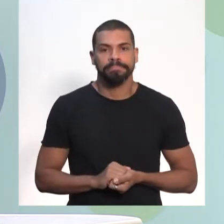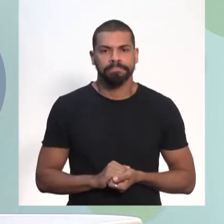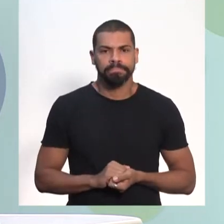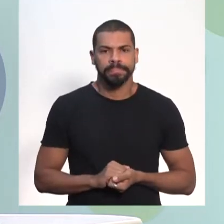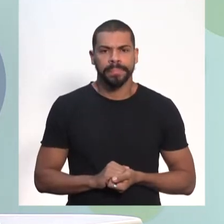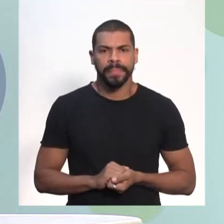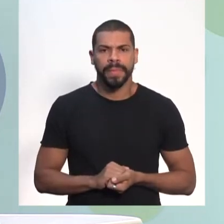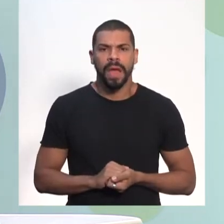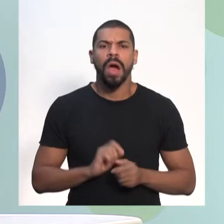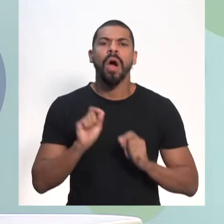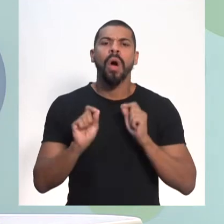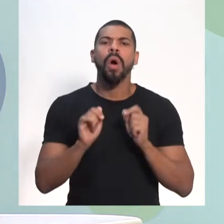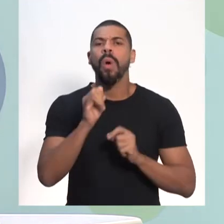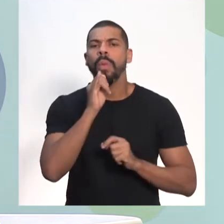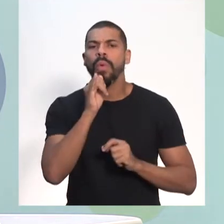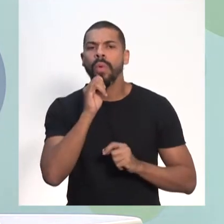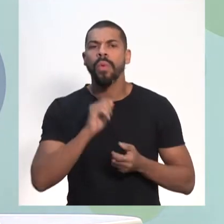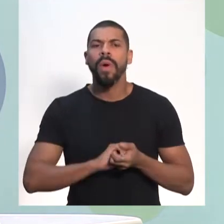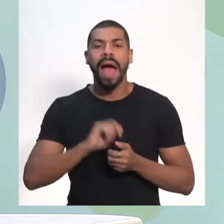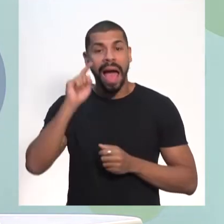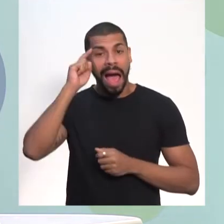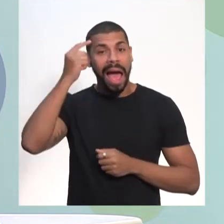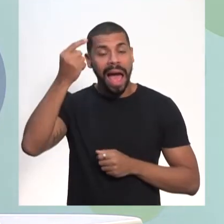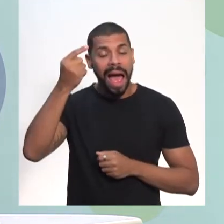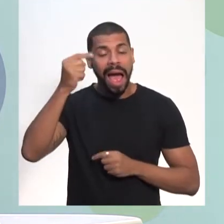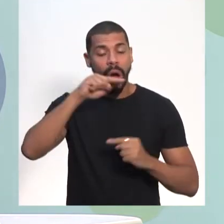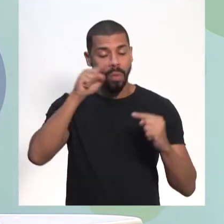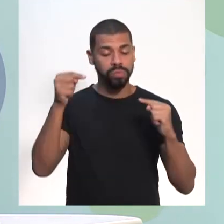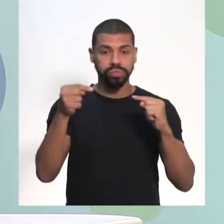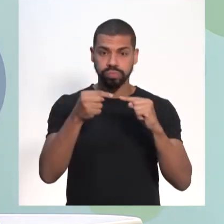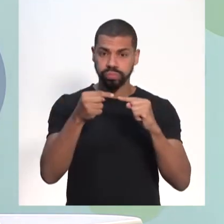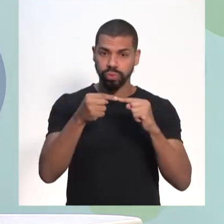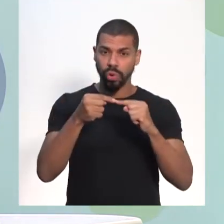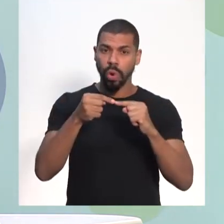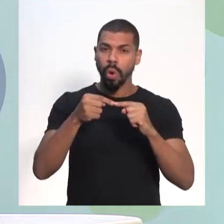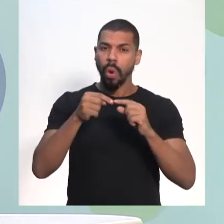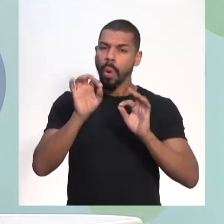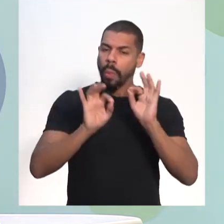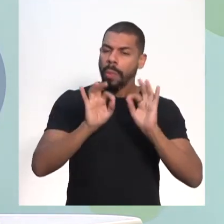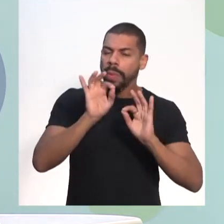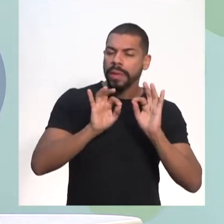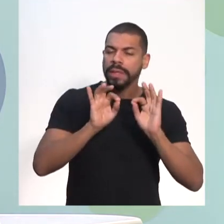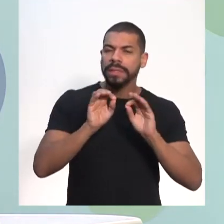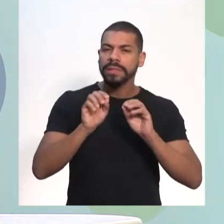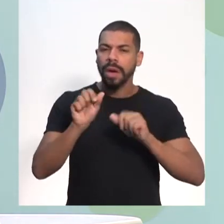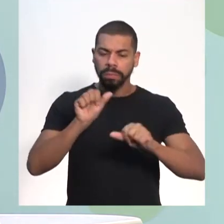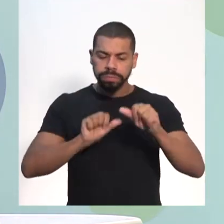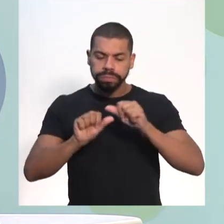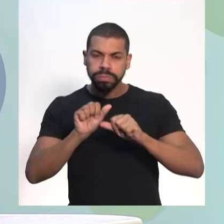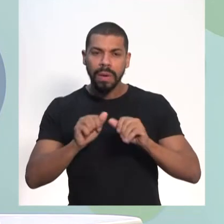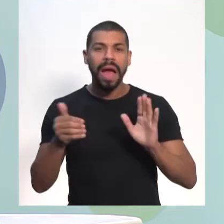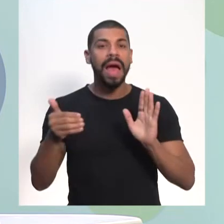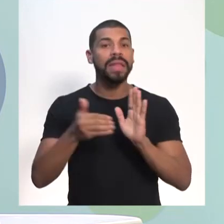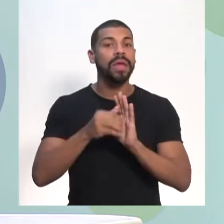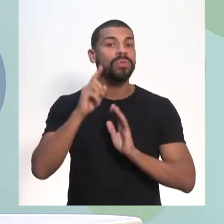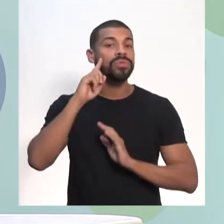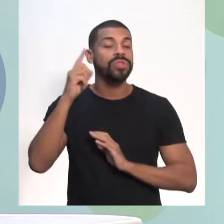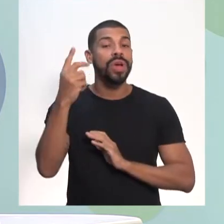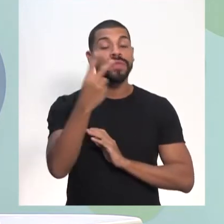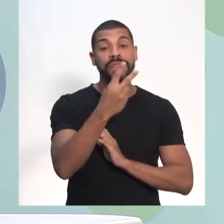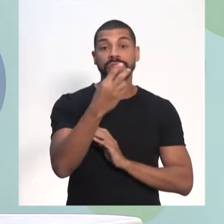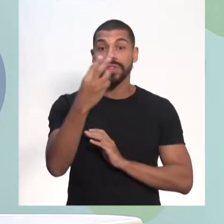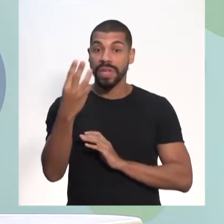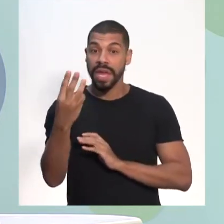Então, a ideia é a gente comentar um pouquinho sobre isso. Nós tivemos o replanejamento semana passada, e para o dia 23 e para o